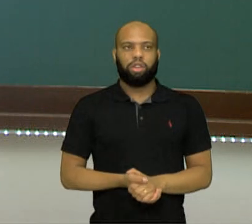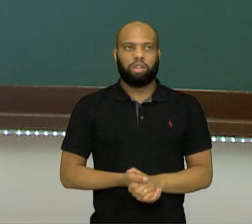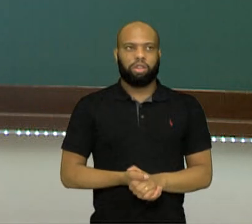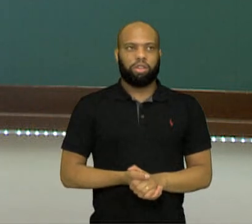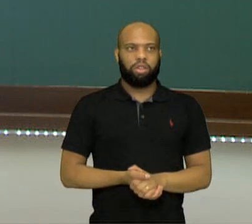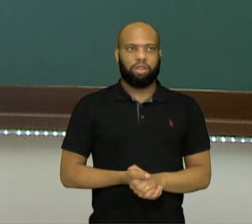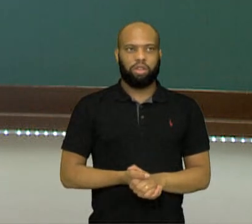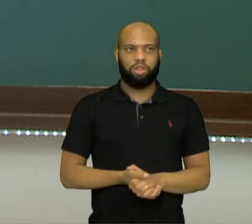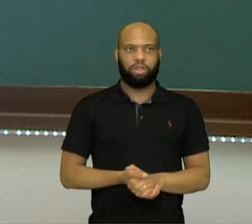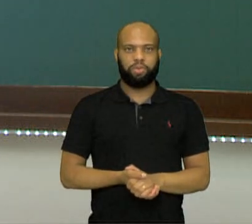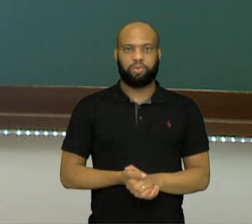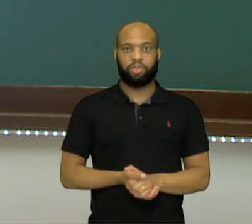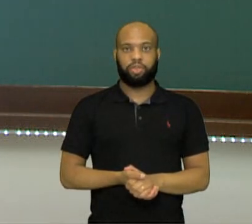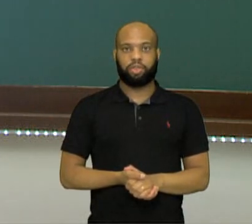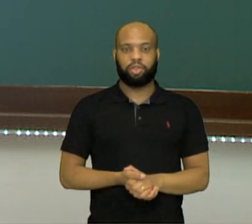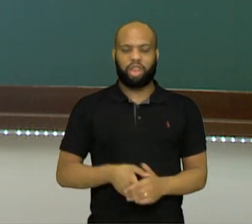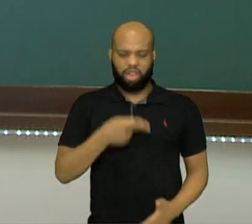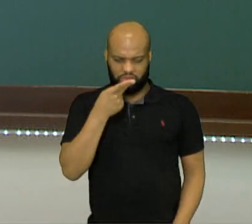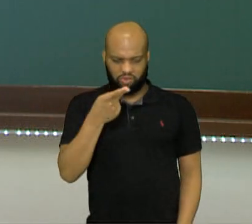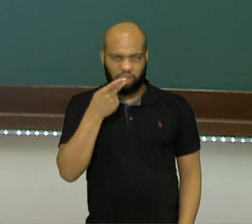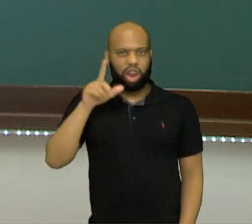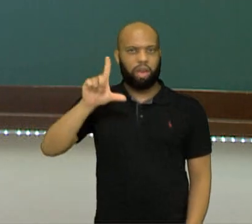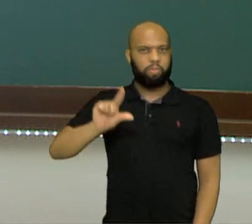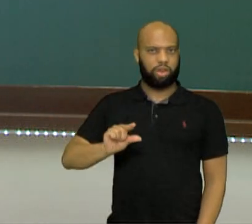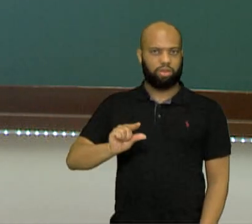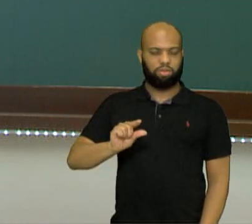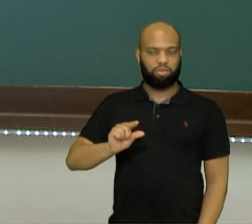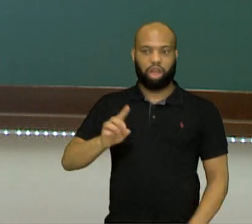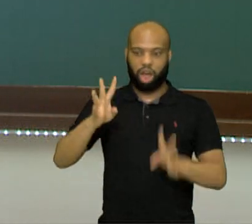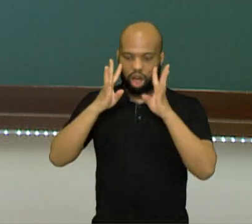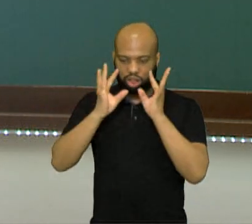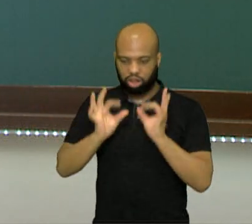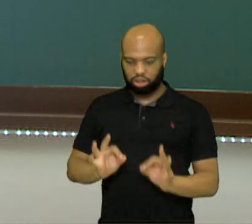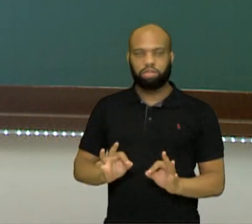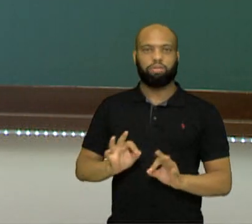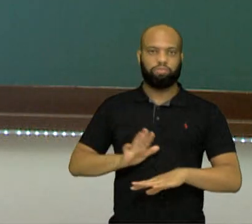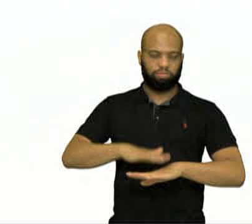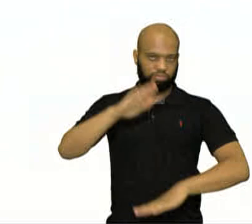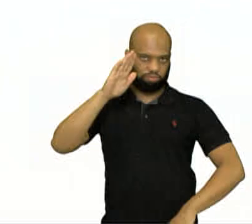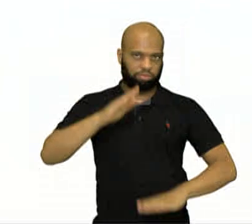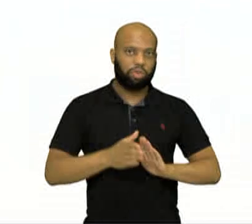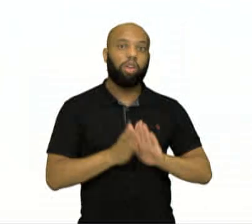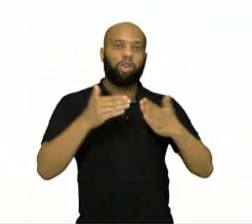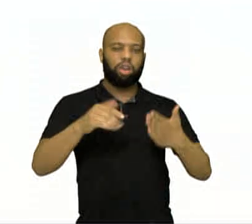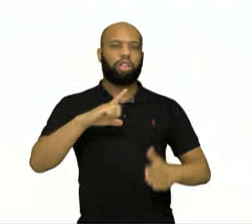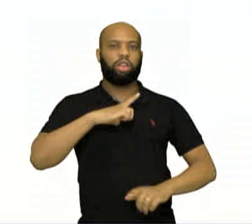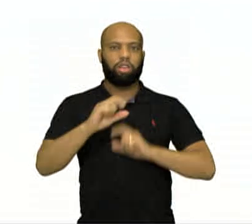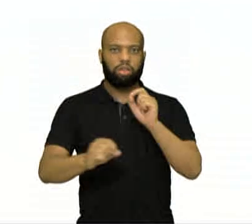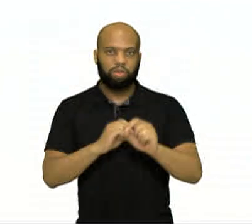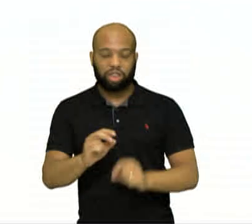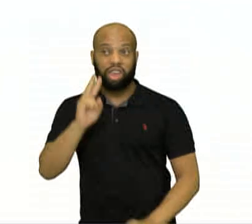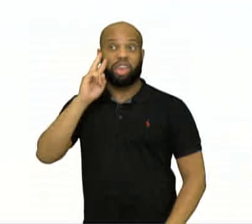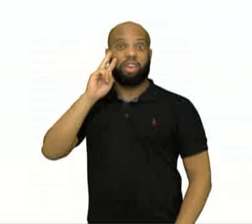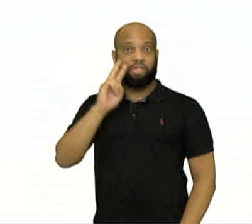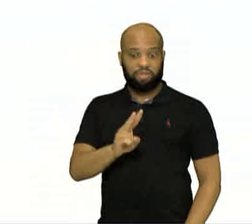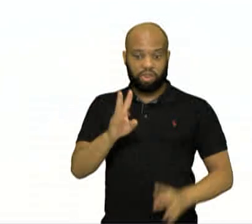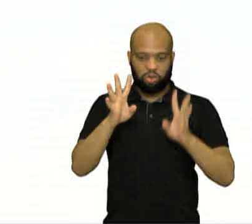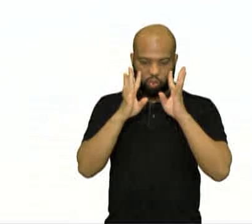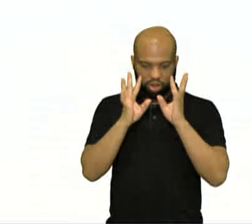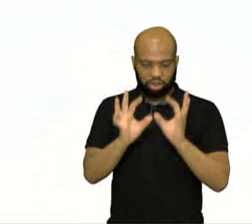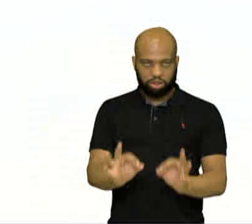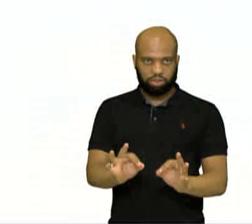Fale menos, ouça mais. Sobre a importância da escuta ativa na comunicação. Sandra